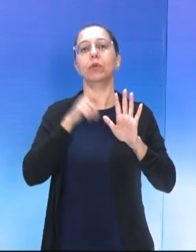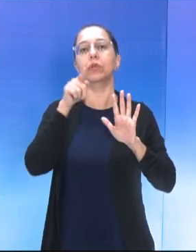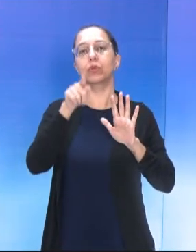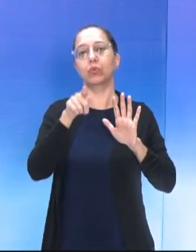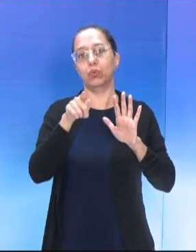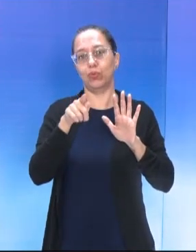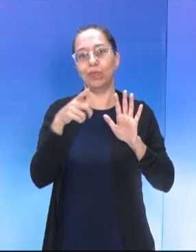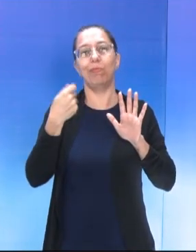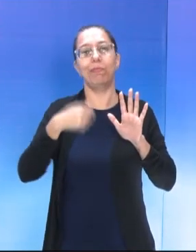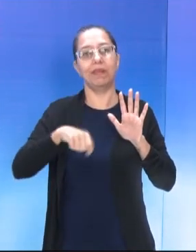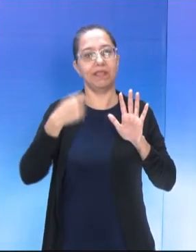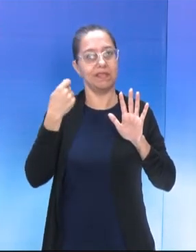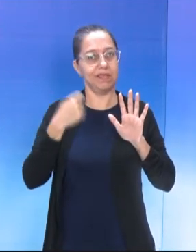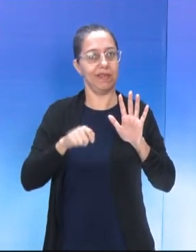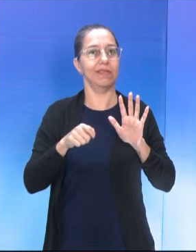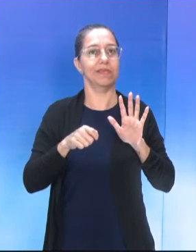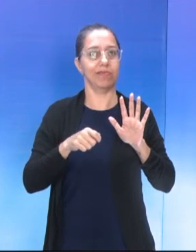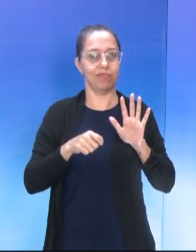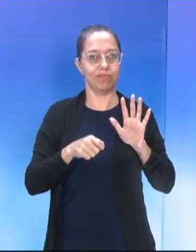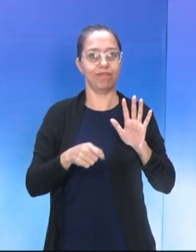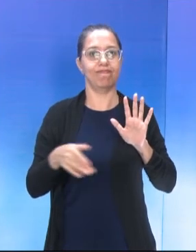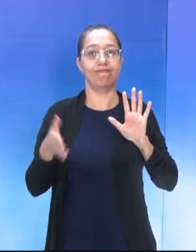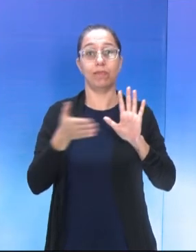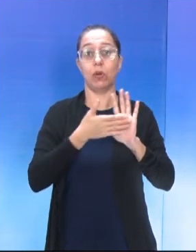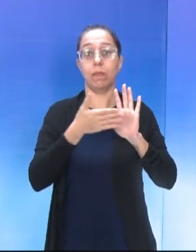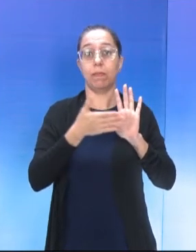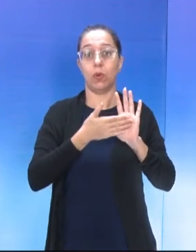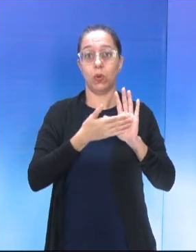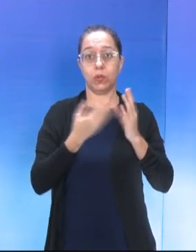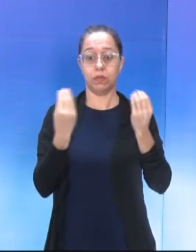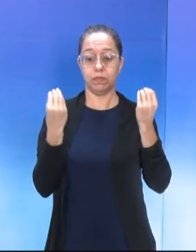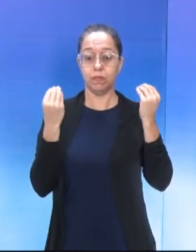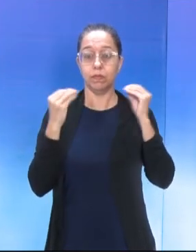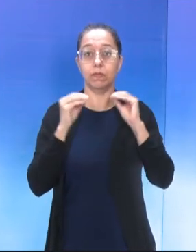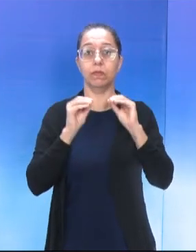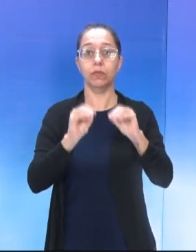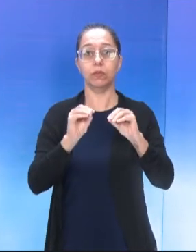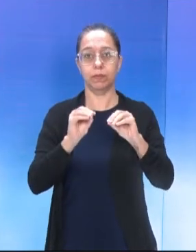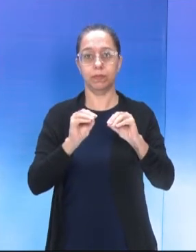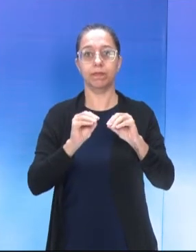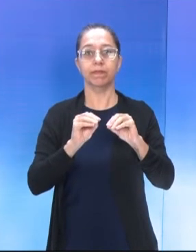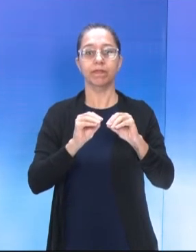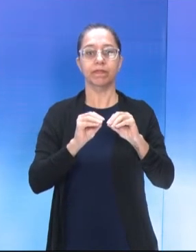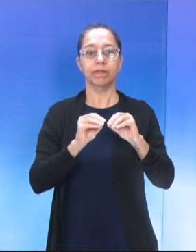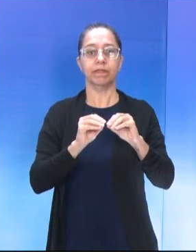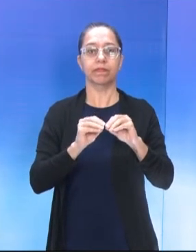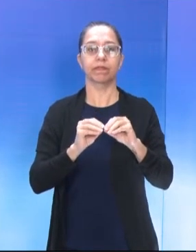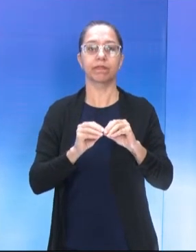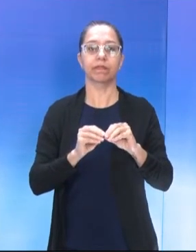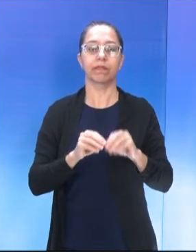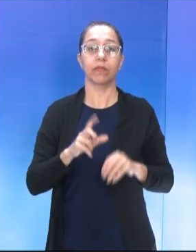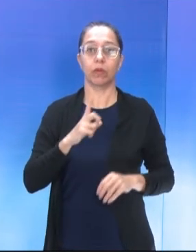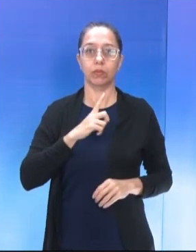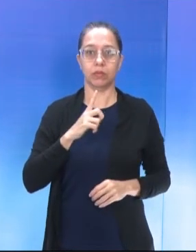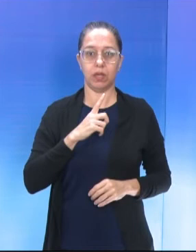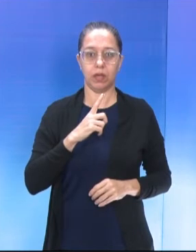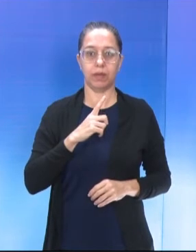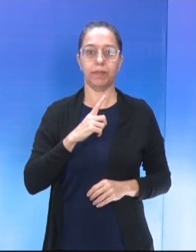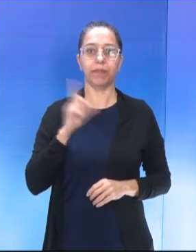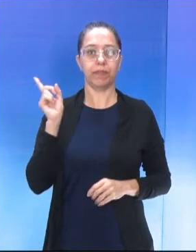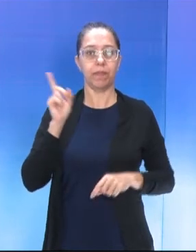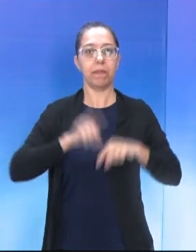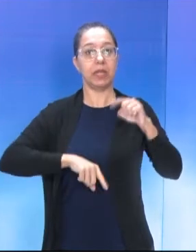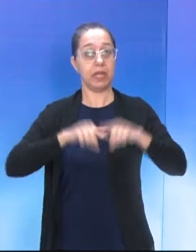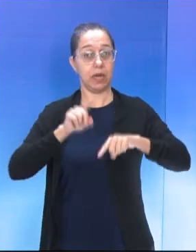precisa sugerir ações que sejam pactuadas. Eu já falei disso em aulas anteriores. Eu vou deixar para vocês aí esse